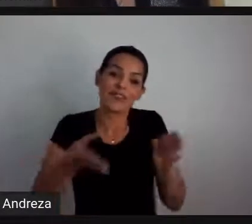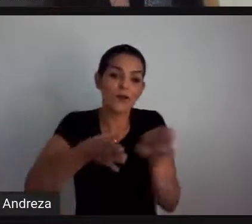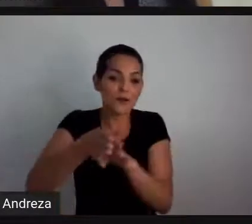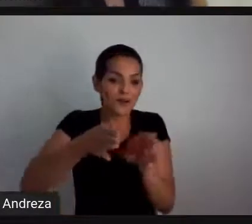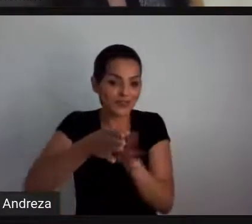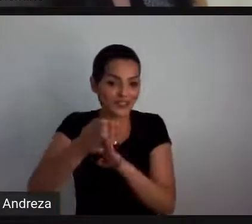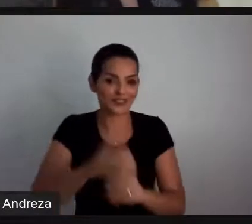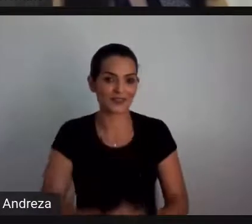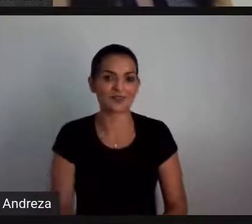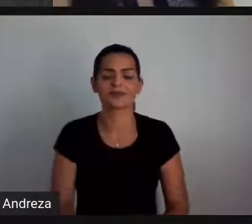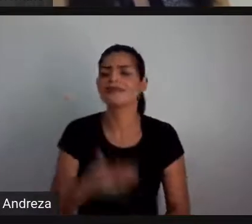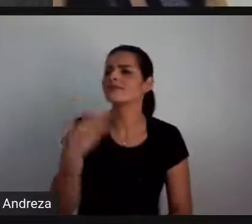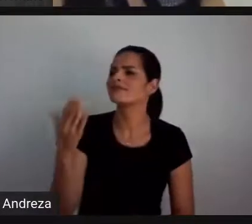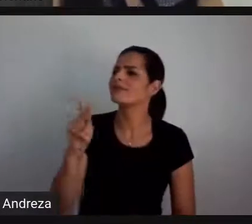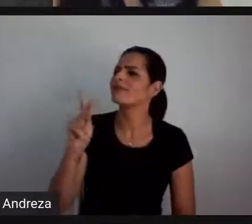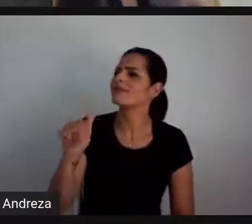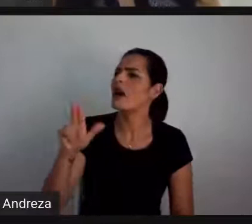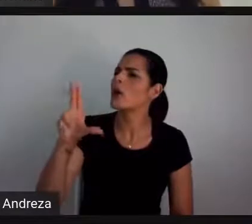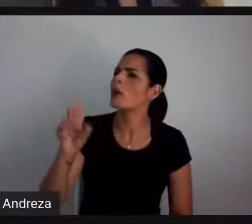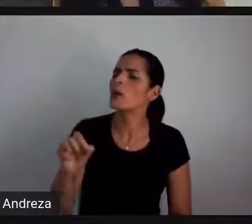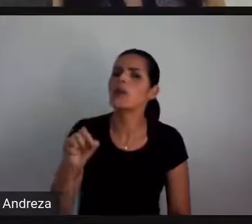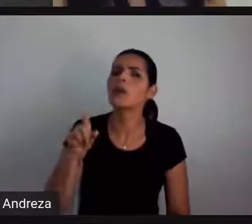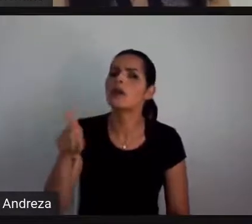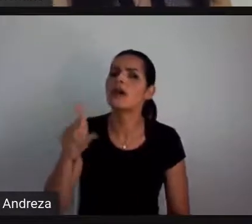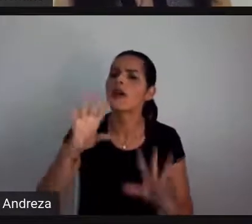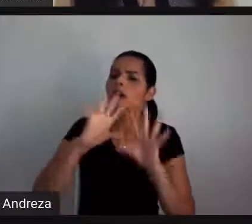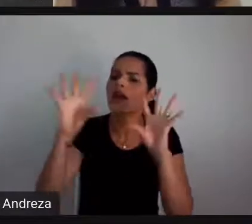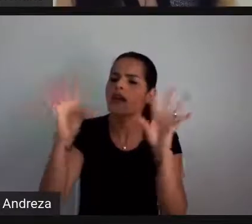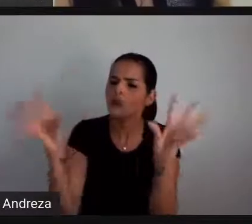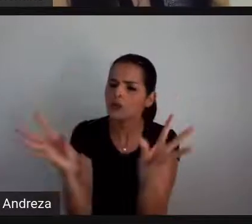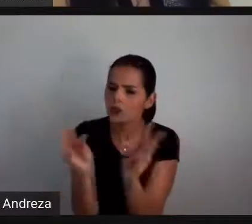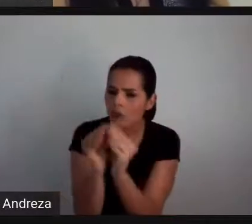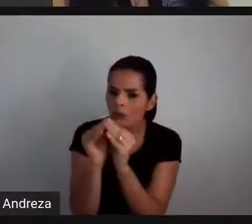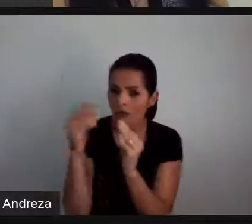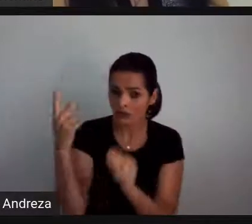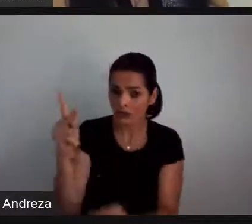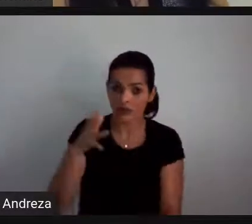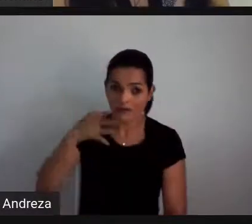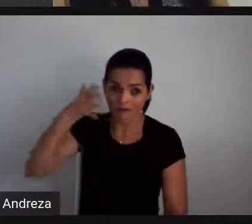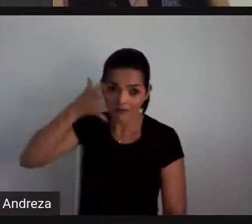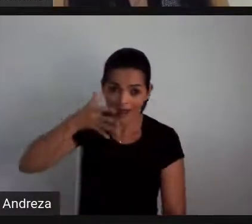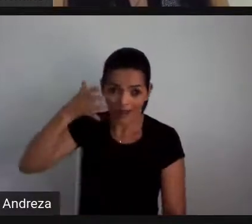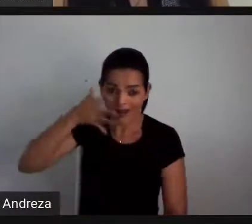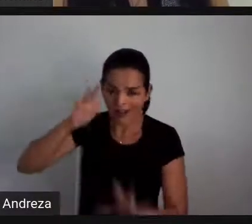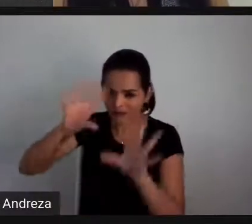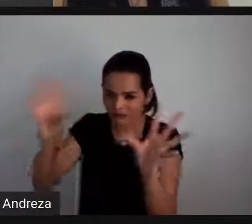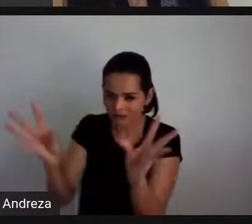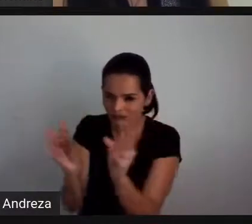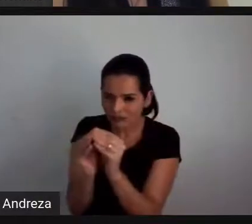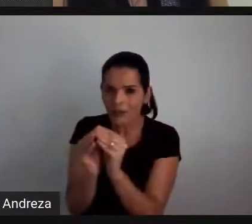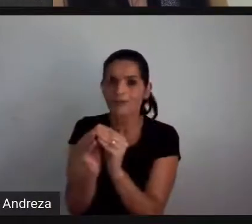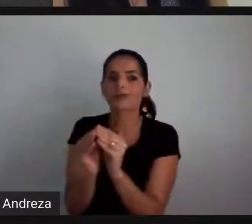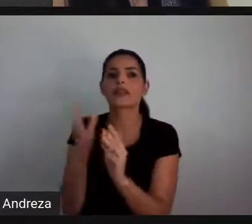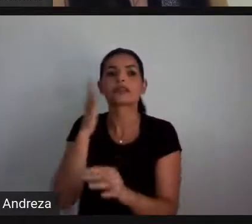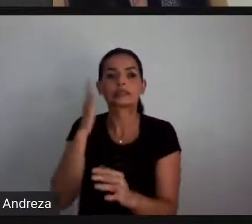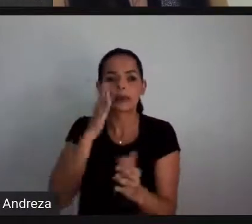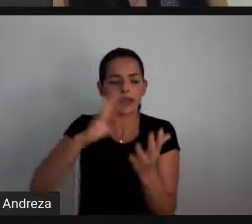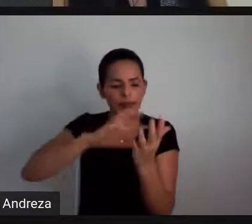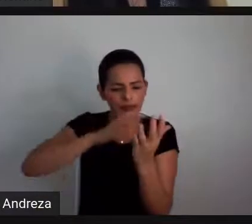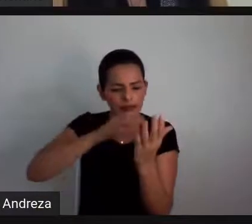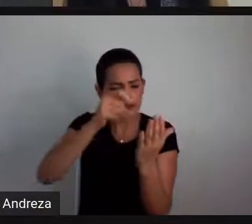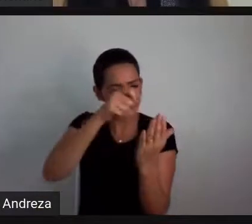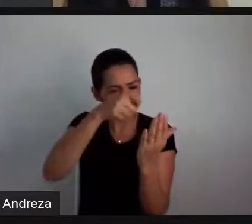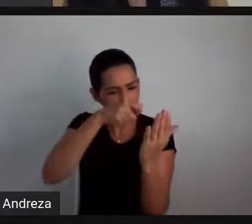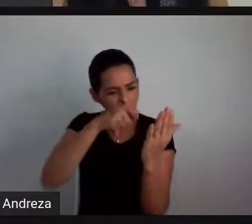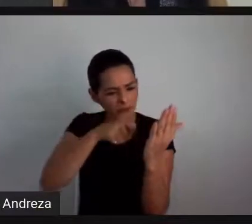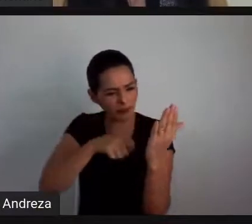Ô, Paulo, e teria, assim, eu acho que, resumindo isso que você falou, né, eu acho que o importante é isso, encarar os dados, né, assim,